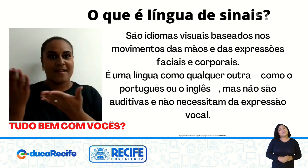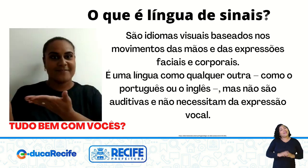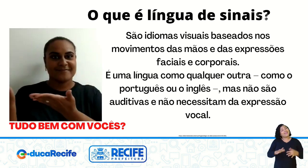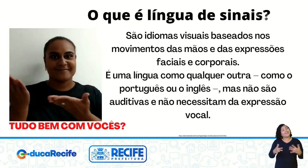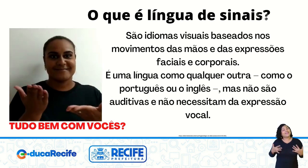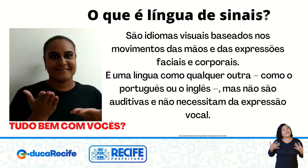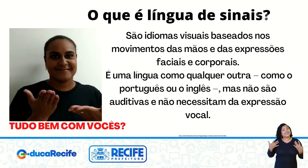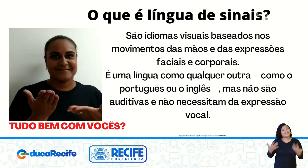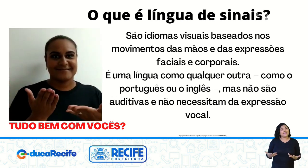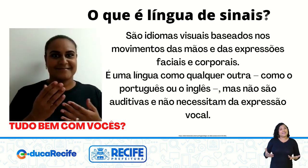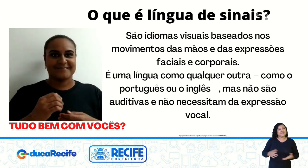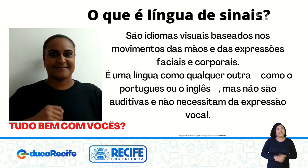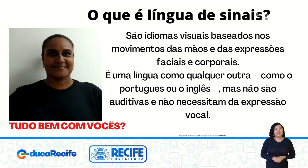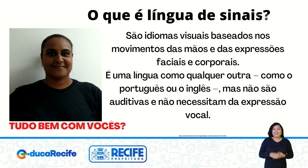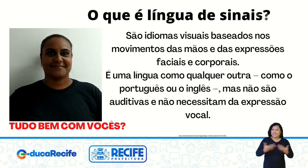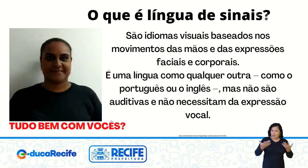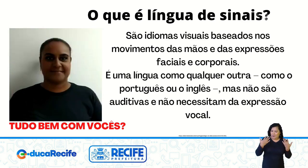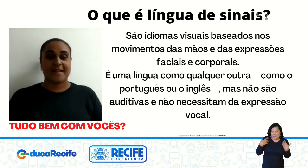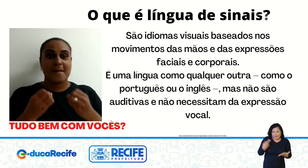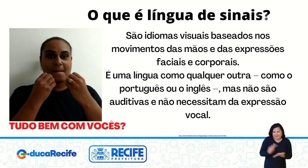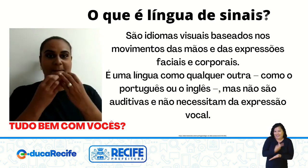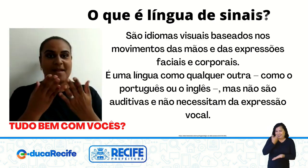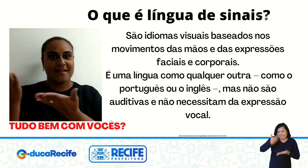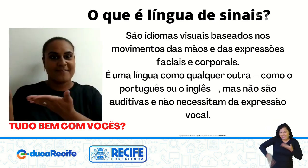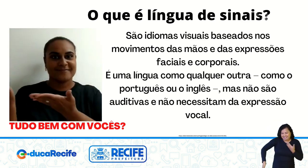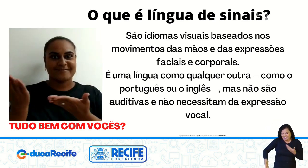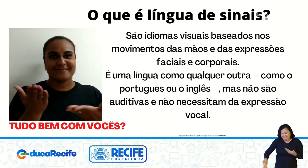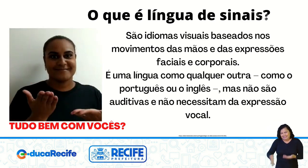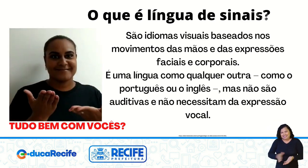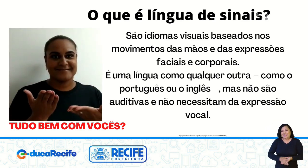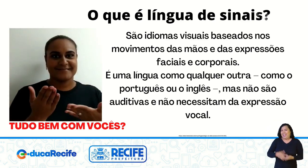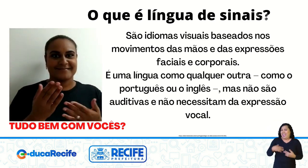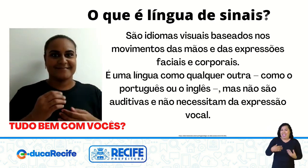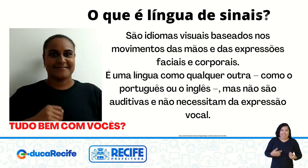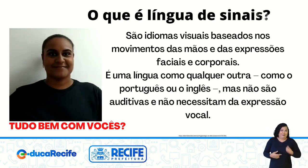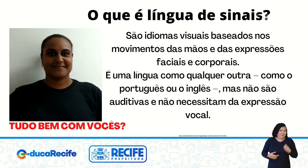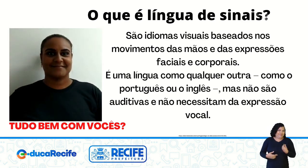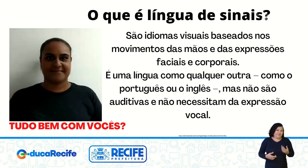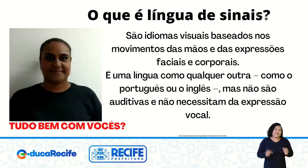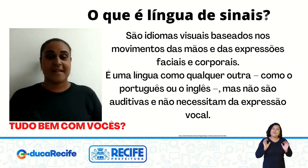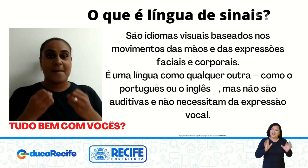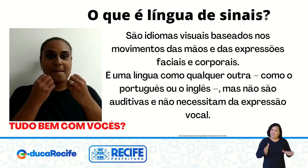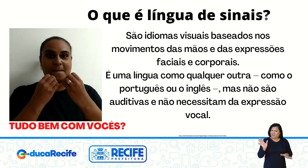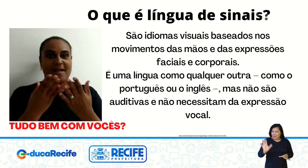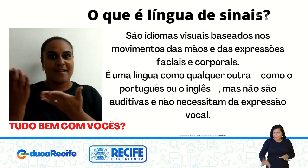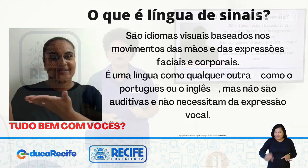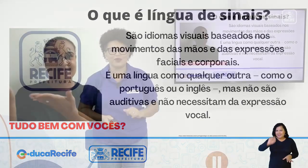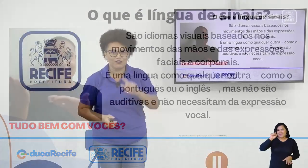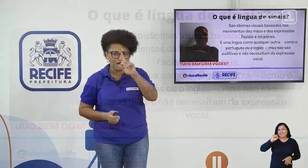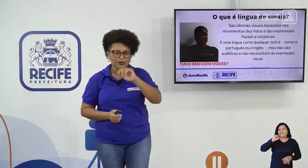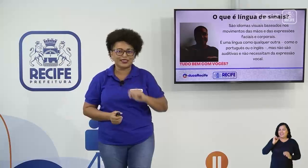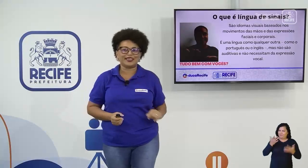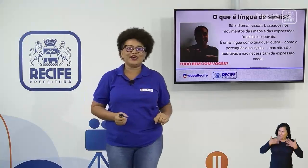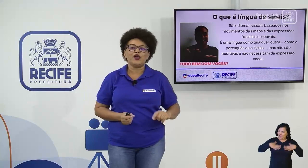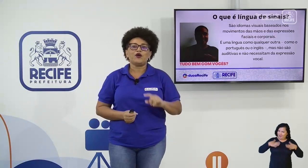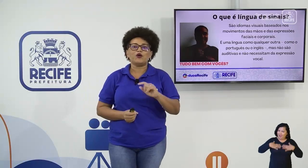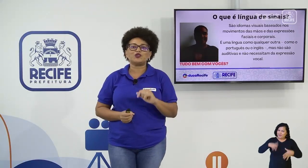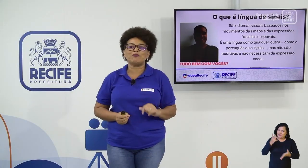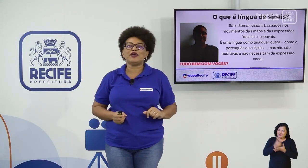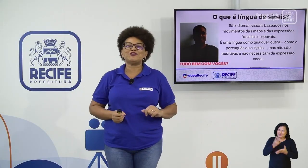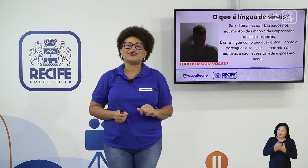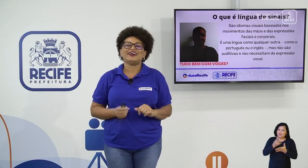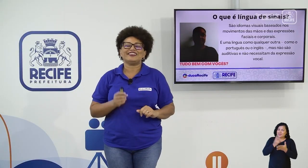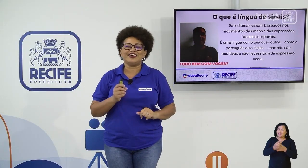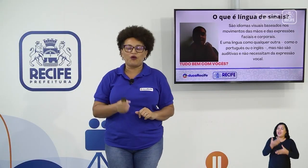Então, acidentes, minha gente, acontece, a aula é ao vivo, então o passador caiu, mas a gente já recuperou. Tranquilo, vamos seguir com